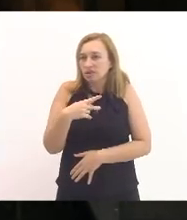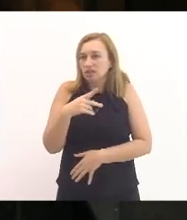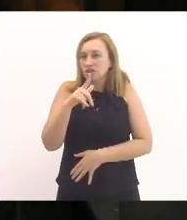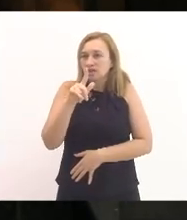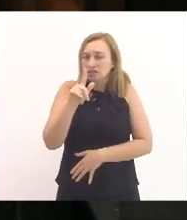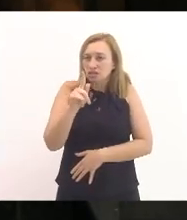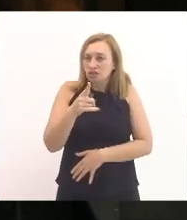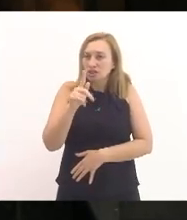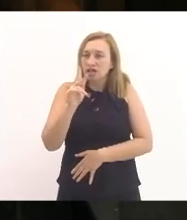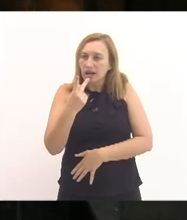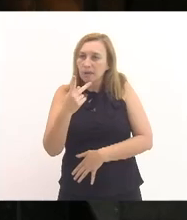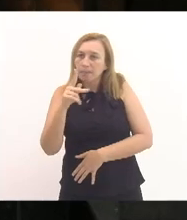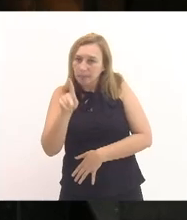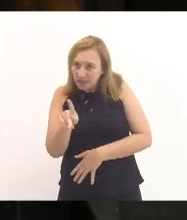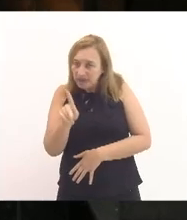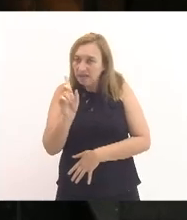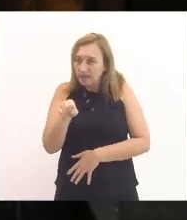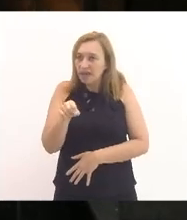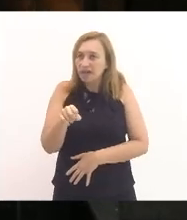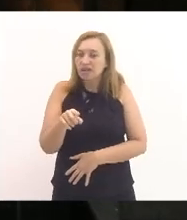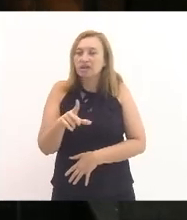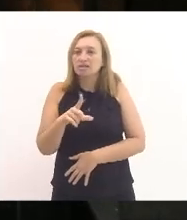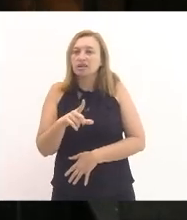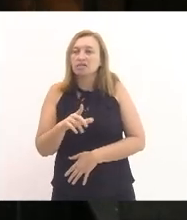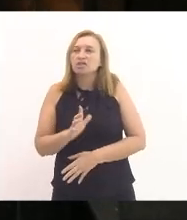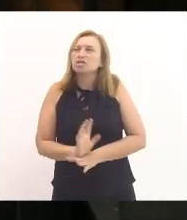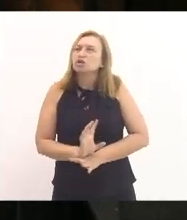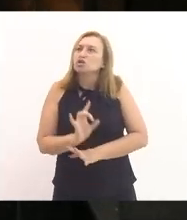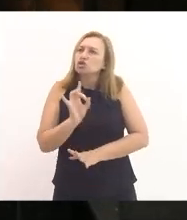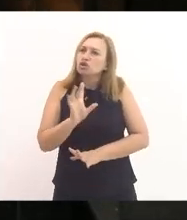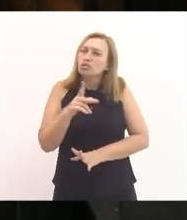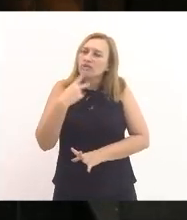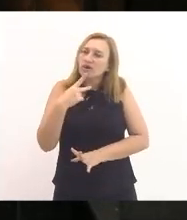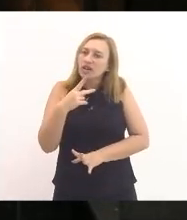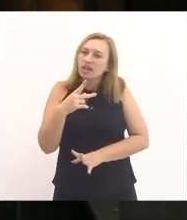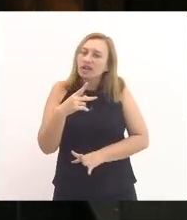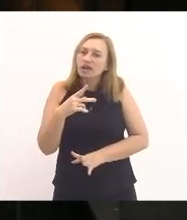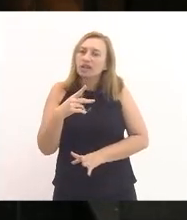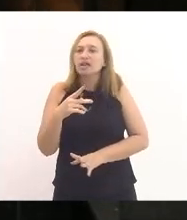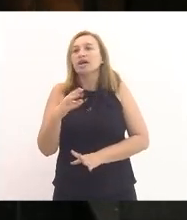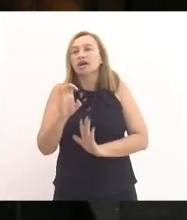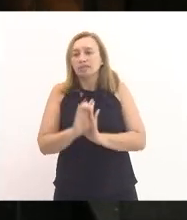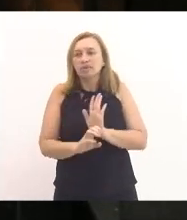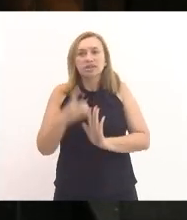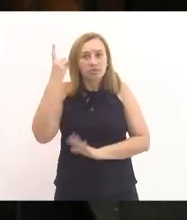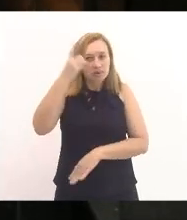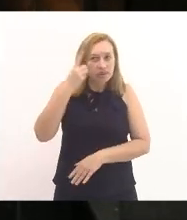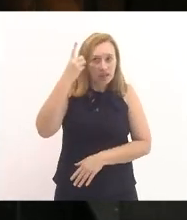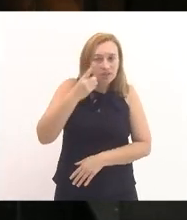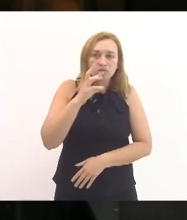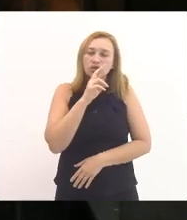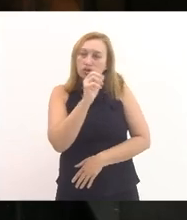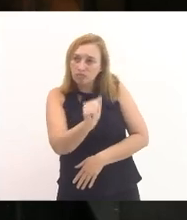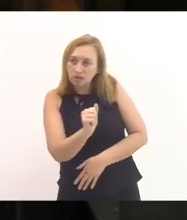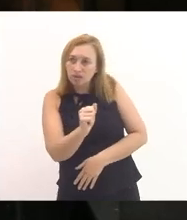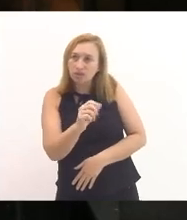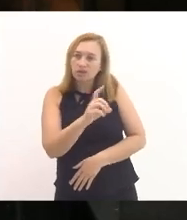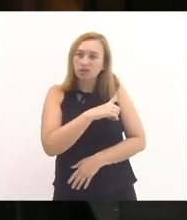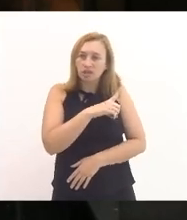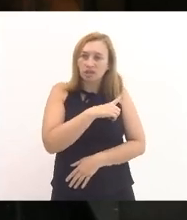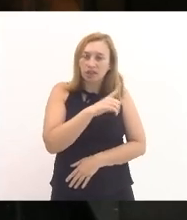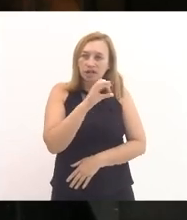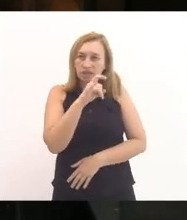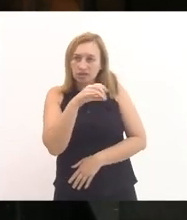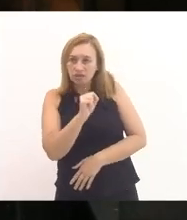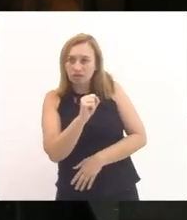ghp né Nós temos aqui só para esclarecer mexer no primeiro tempo tá Rodrigo Amorim deputado Carlos Augusto deputada Martha Rocha